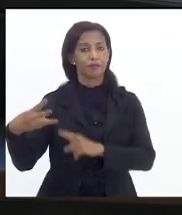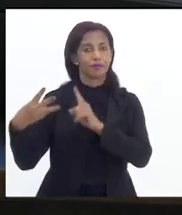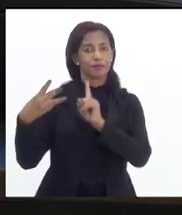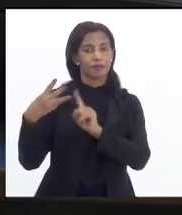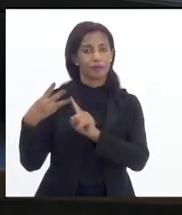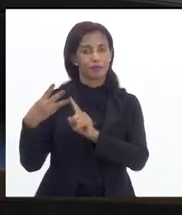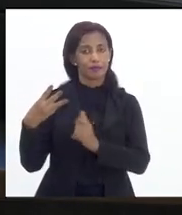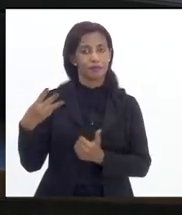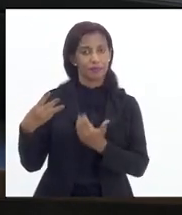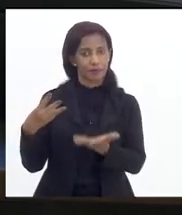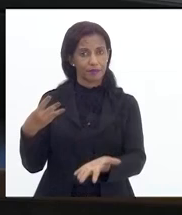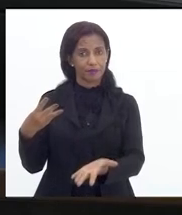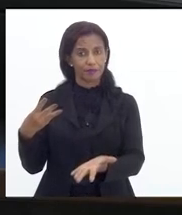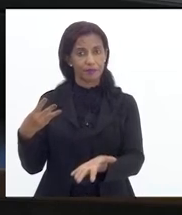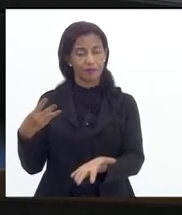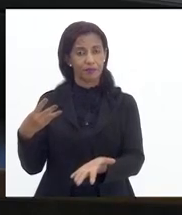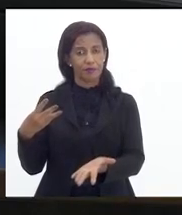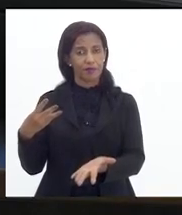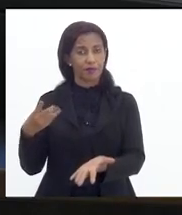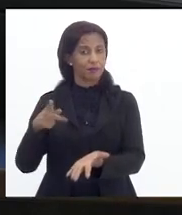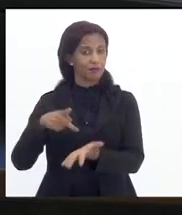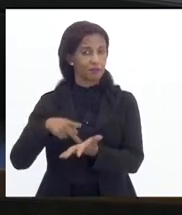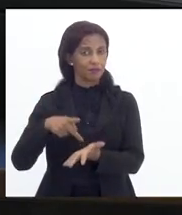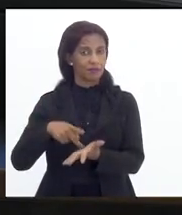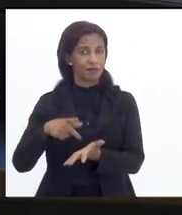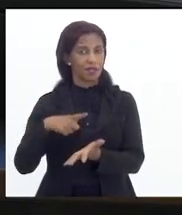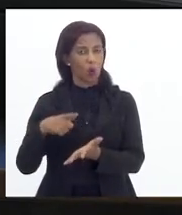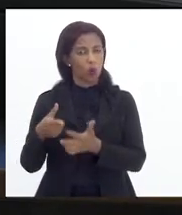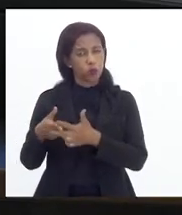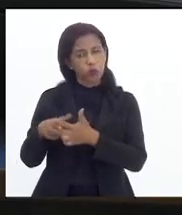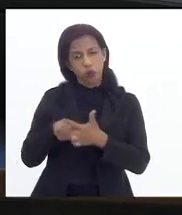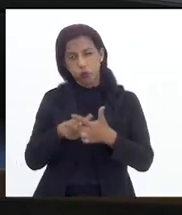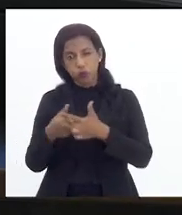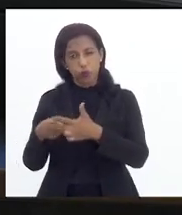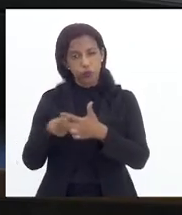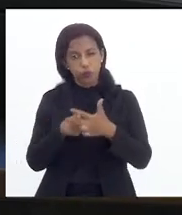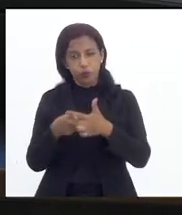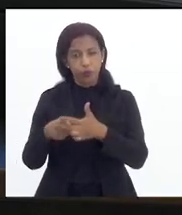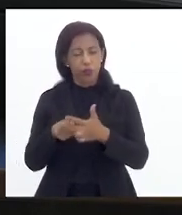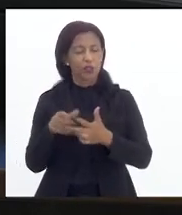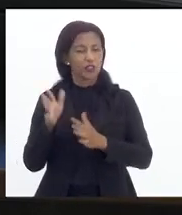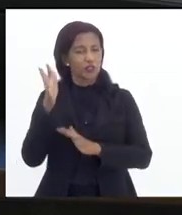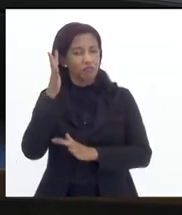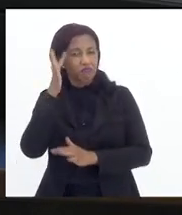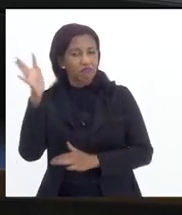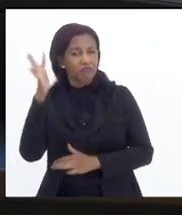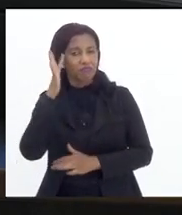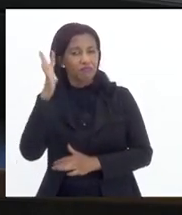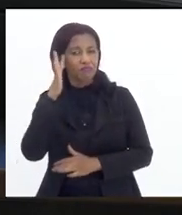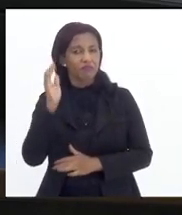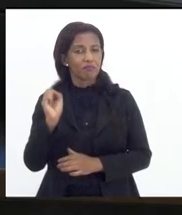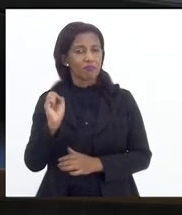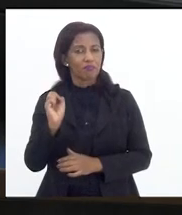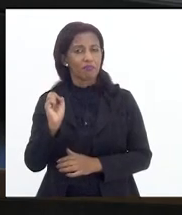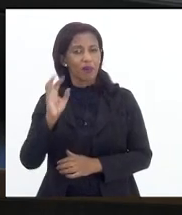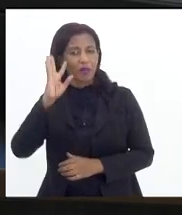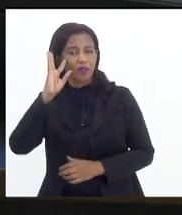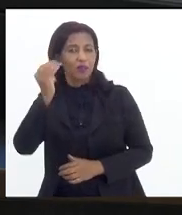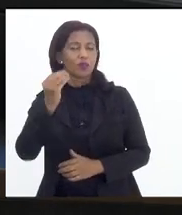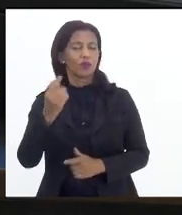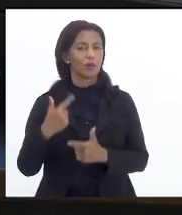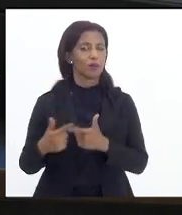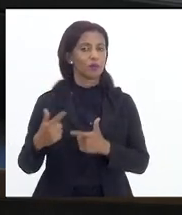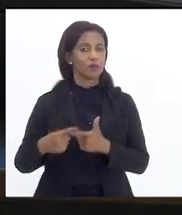terceira entrega que constará alguns ajustes que nós imaginamos prazer para equacionar o problema